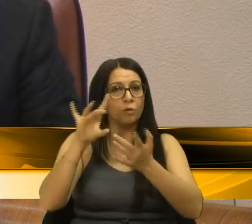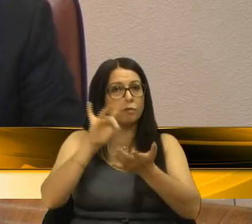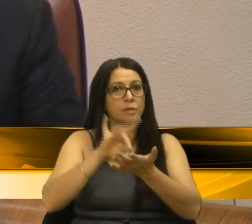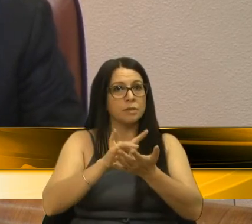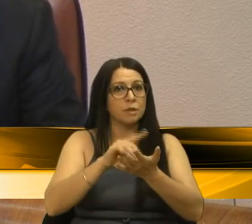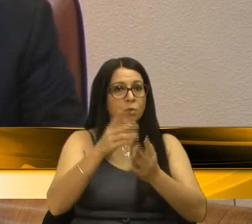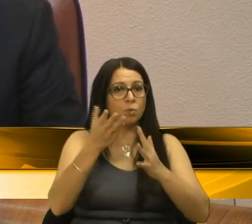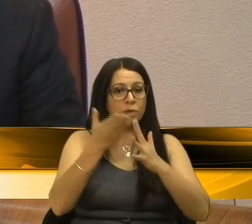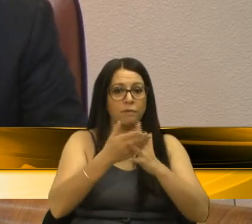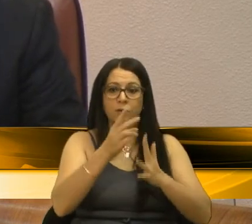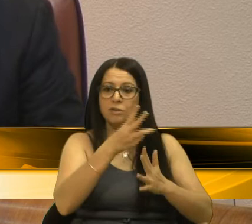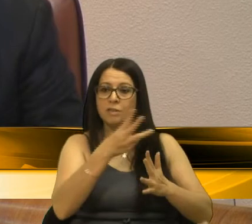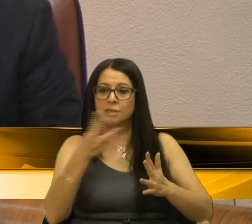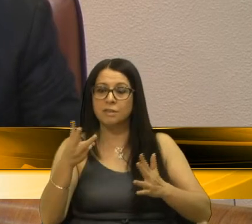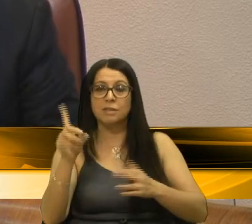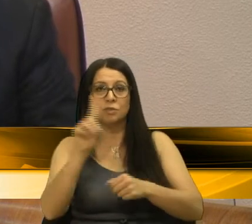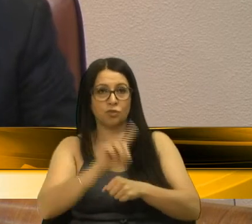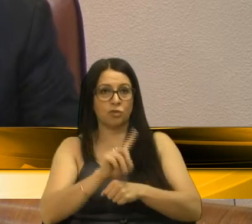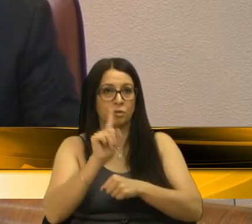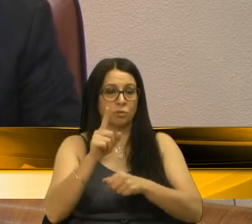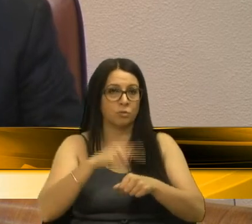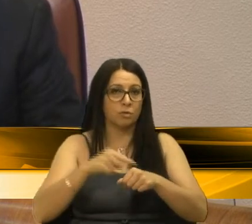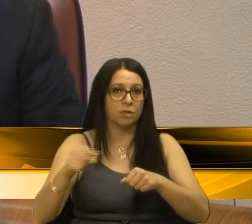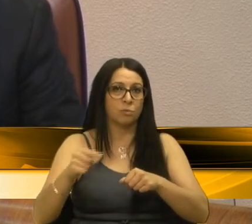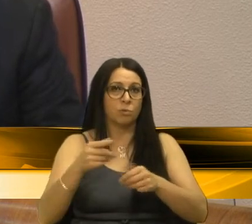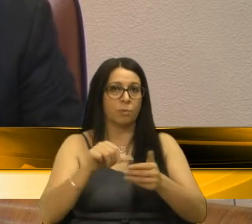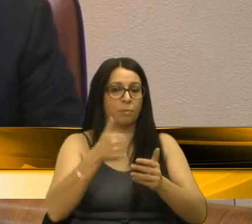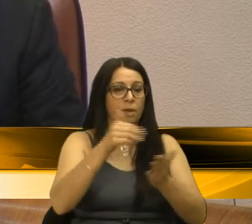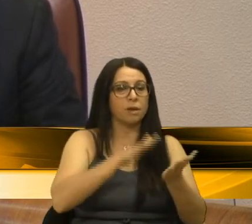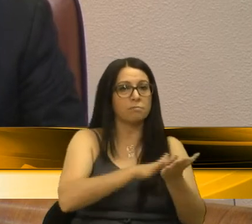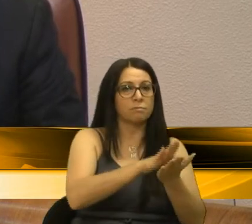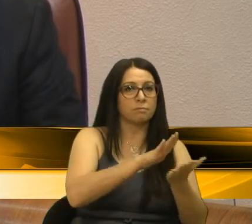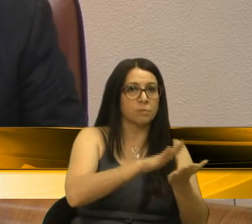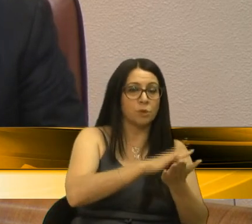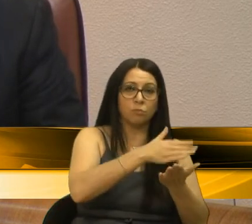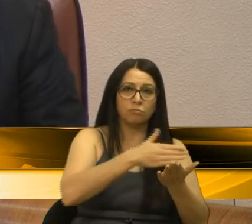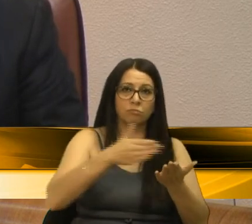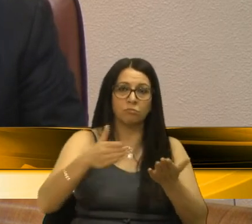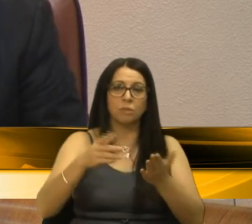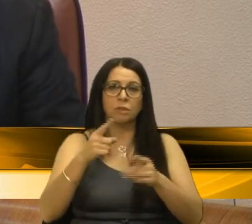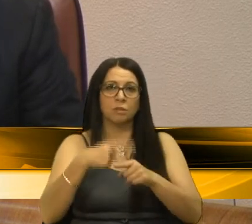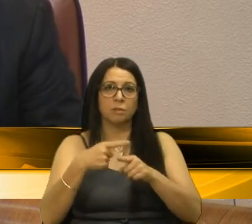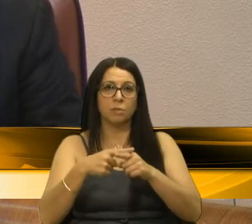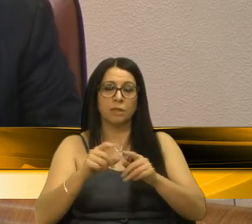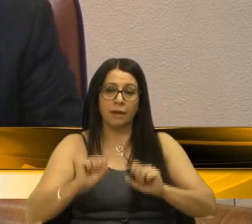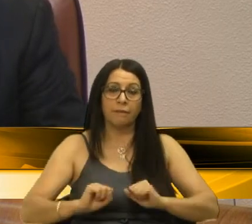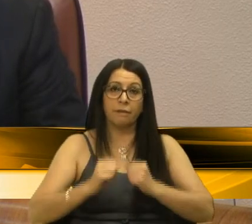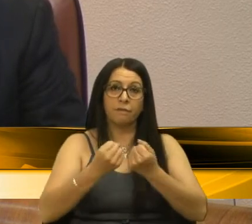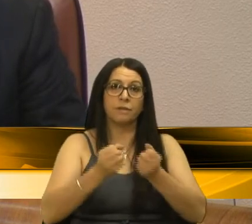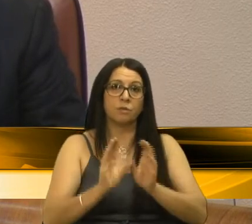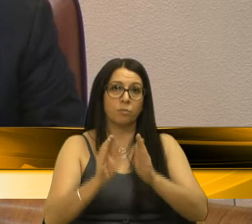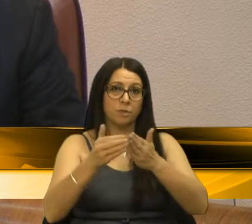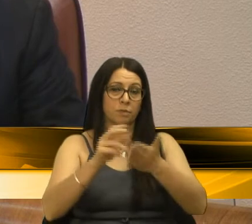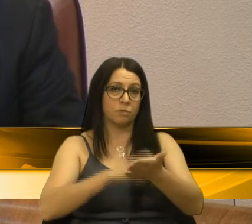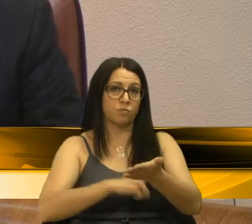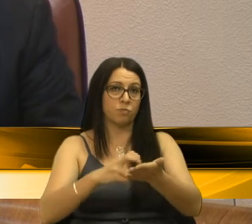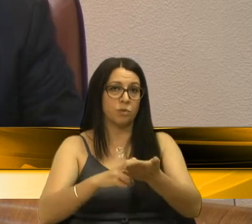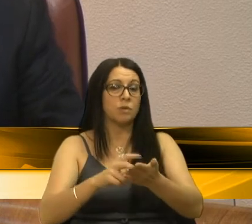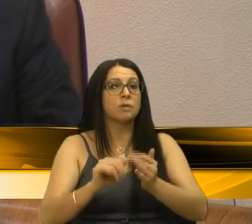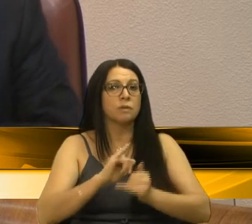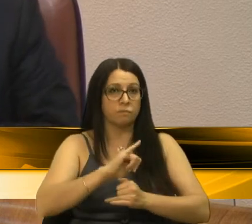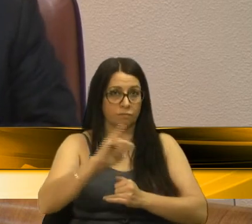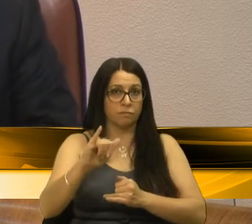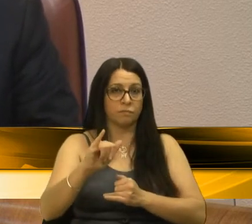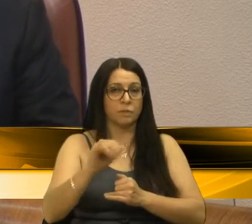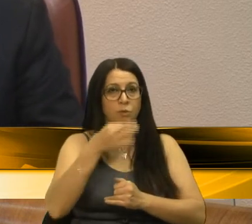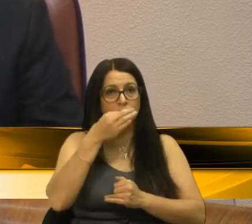dias, pelo menos, contando o prazo da primeira publicação. Decorrido o prazo de defesa, a comissão processante emitirá